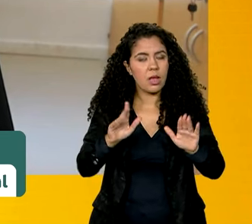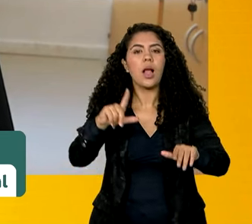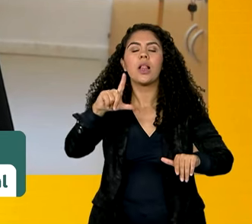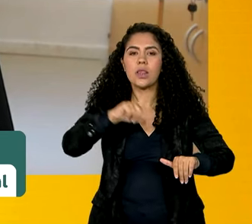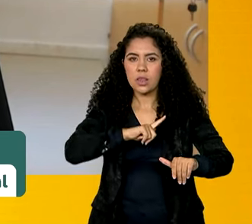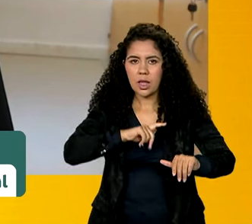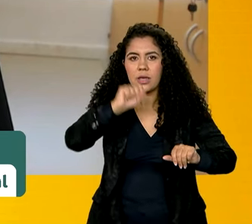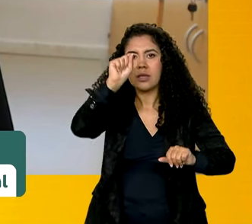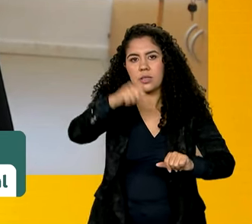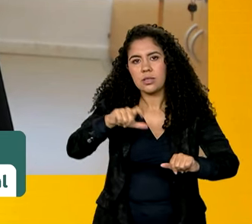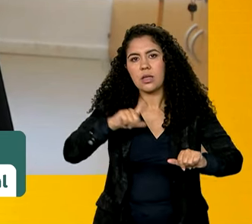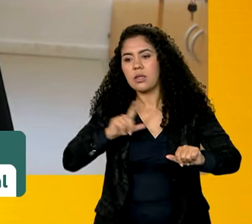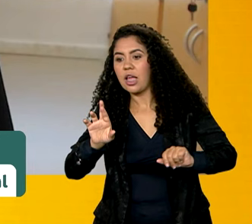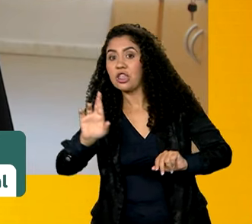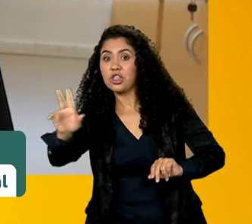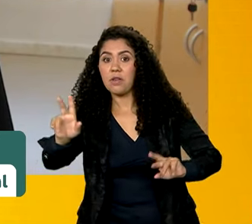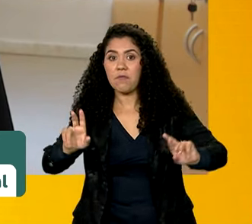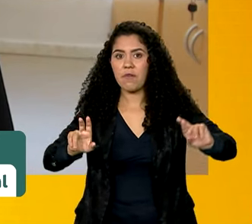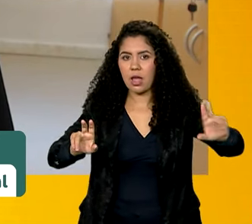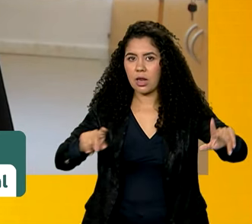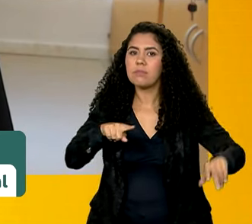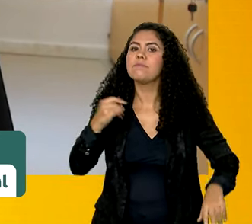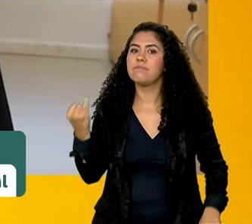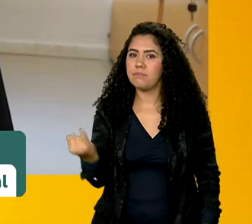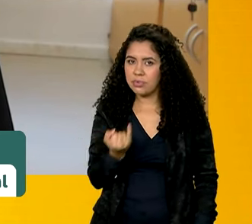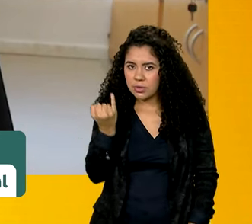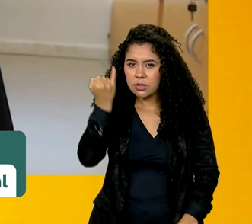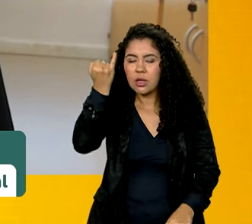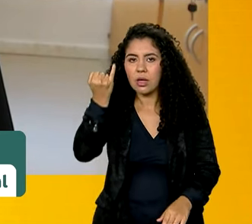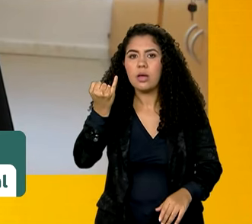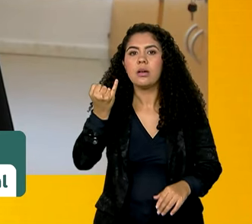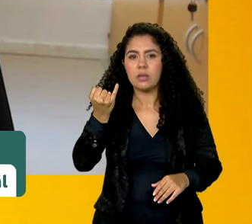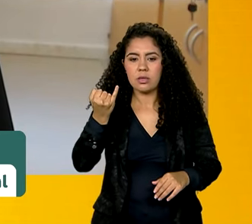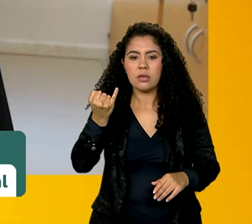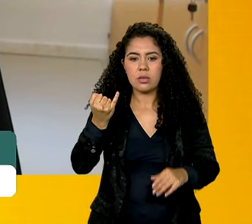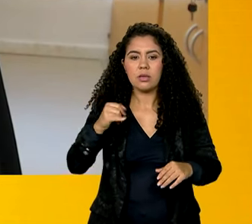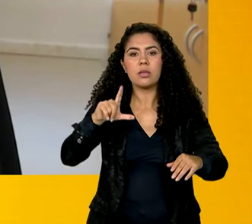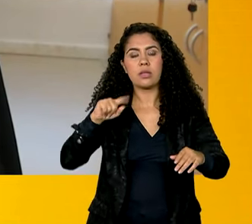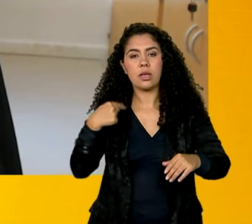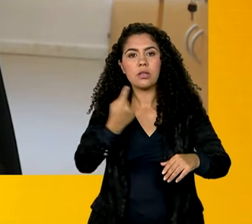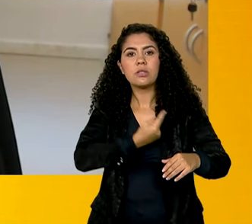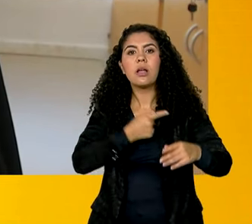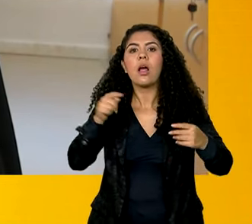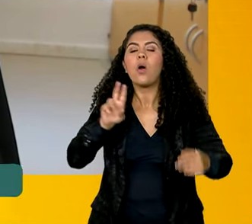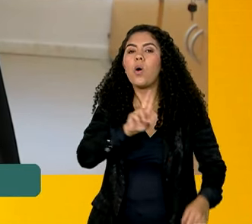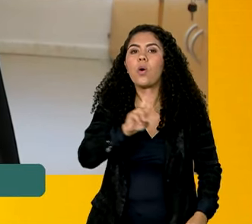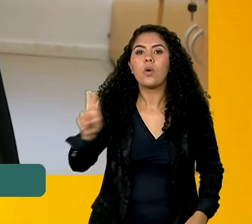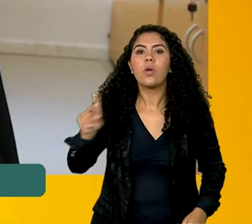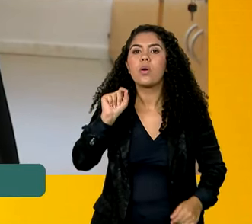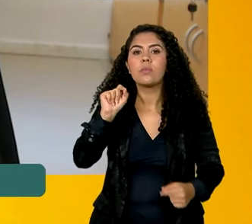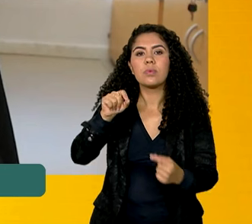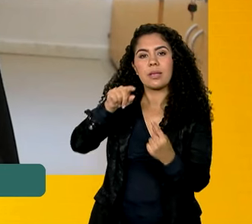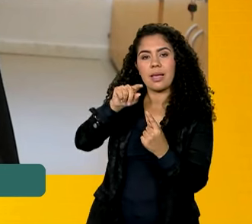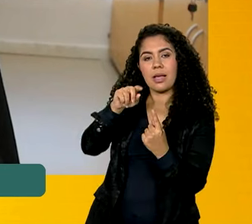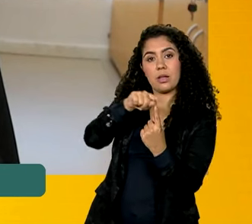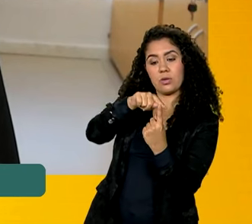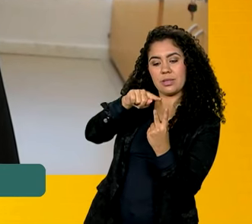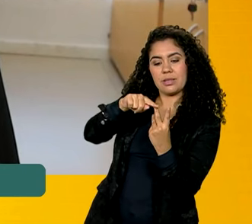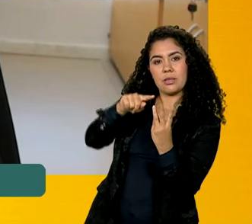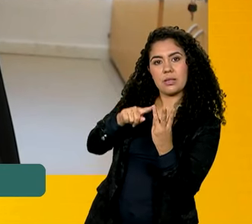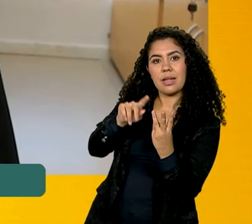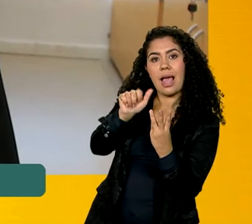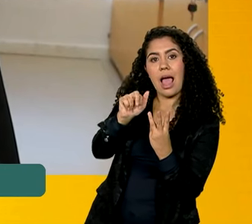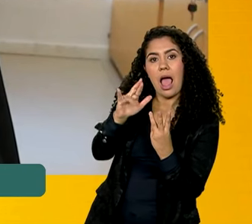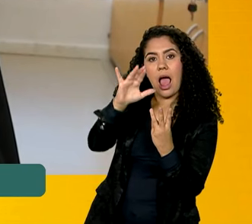e heterogeneidades significativas no que a gente convenciona chamados três arcos fronteiriços. O